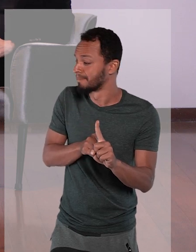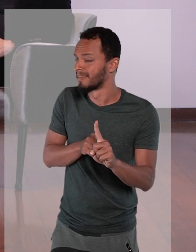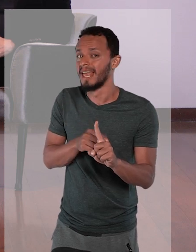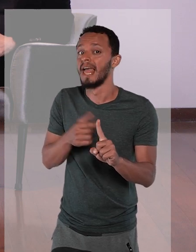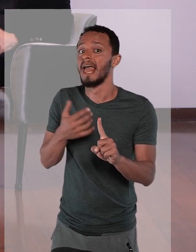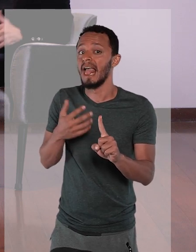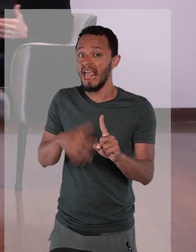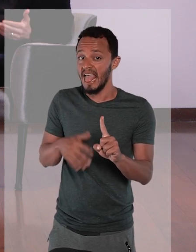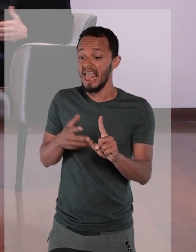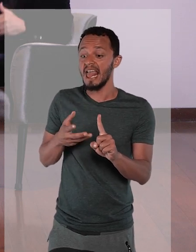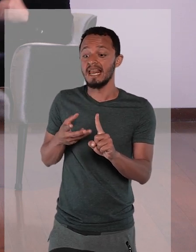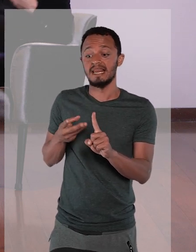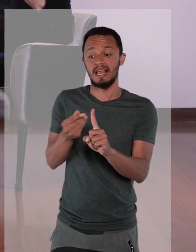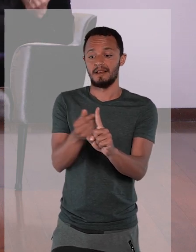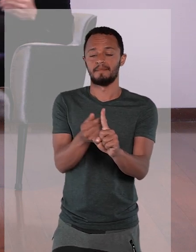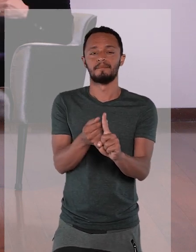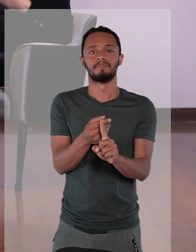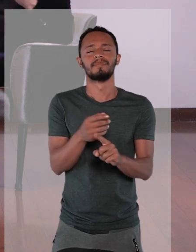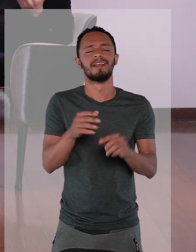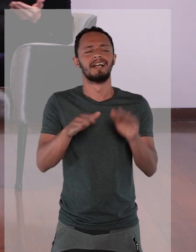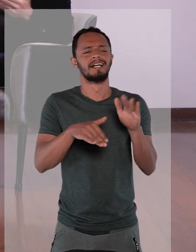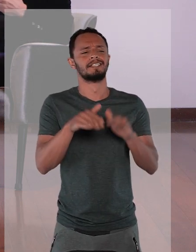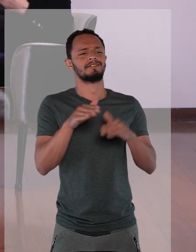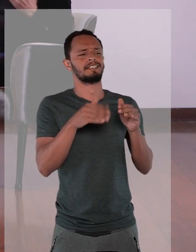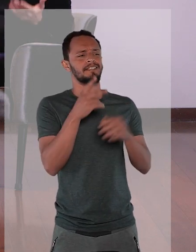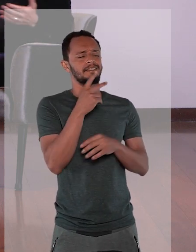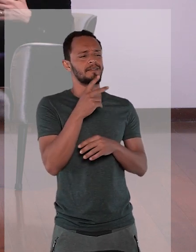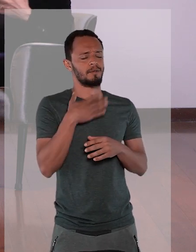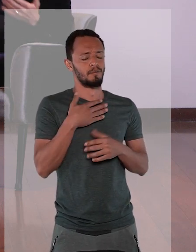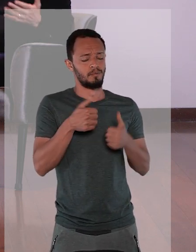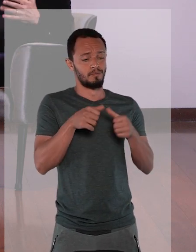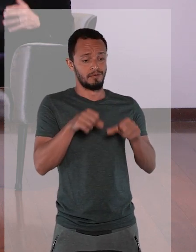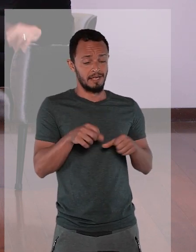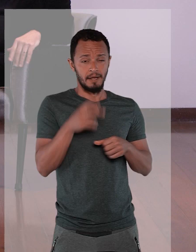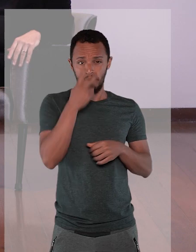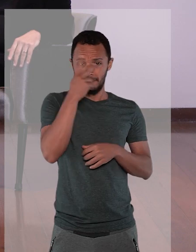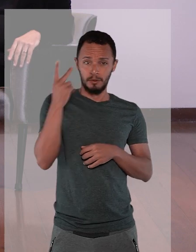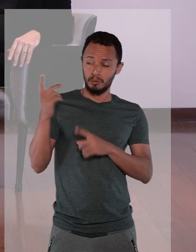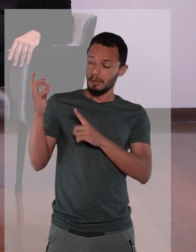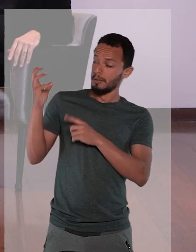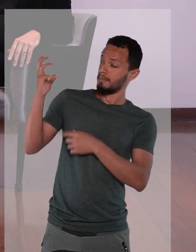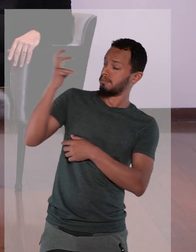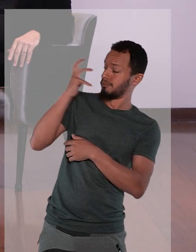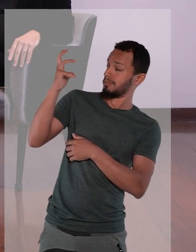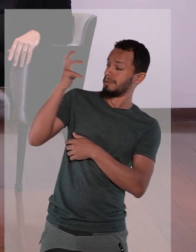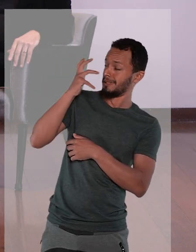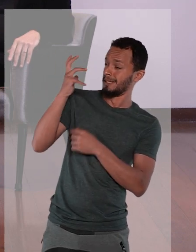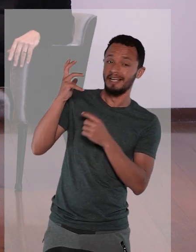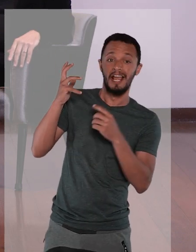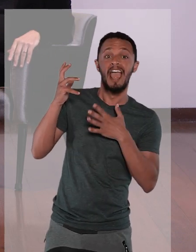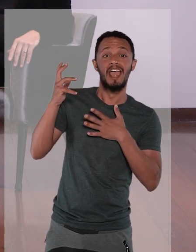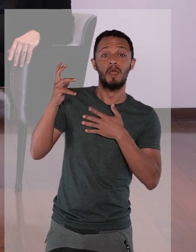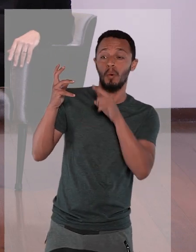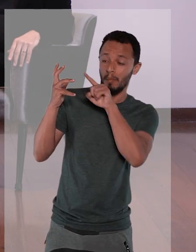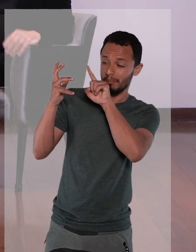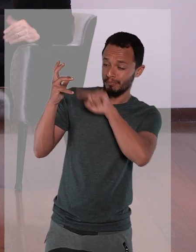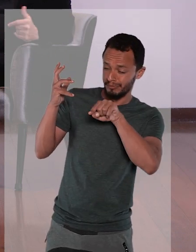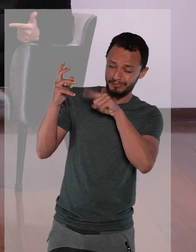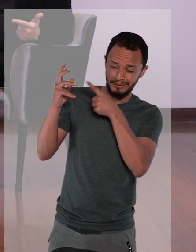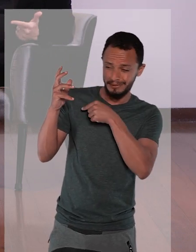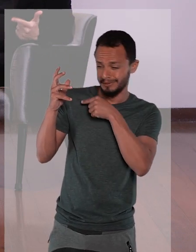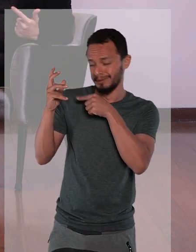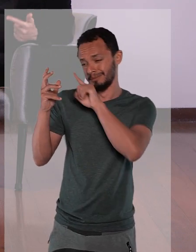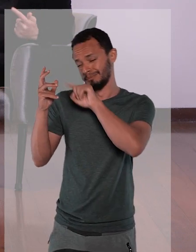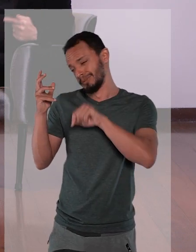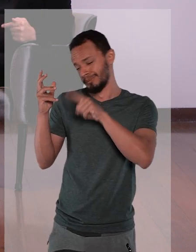De vez em quando nós estávamos na live, entravam algumas pessoas, né, e agrediam. Eu ficava lá no botãozinho apagando a pessoa, tentando apagar a pessoa, xingando.